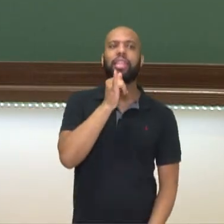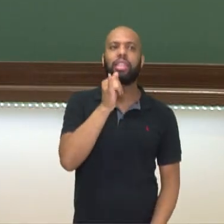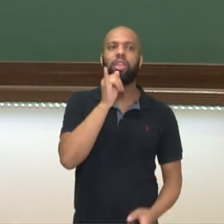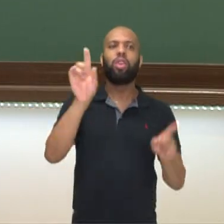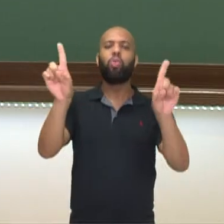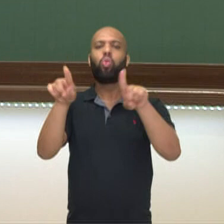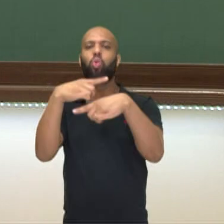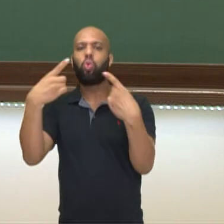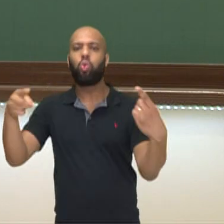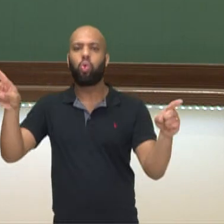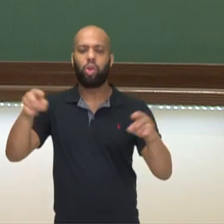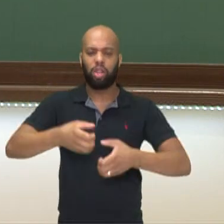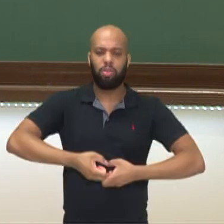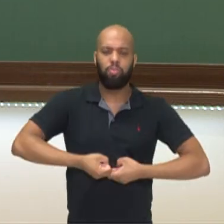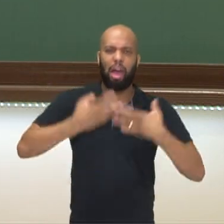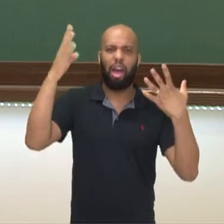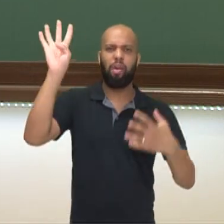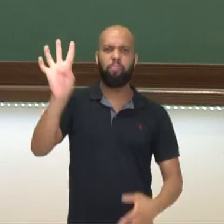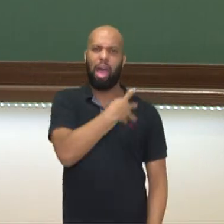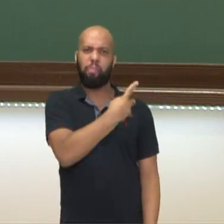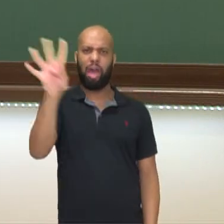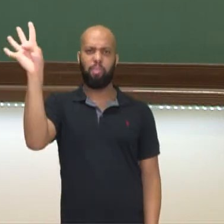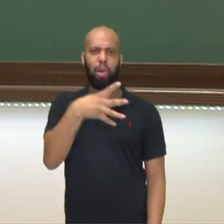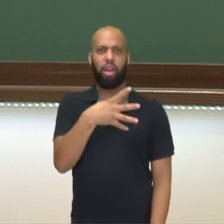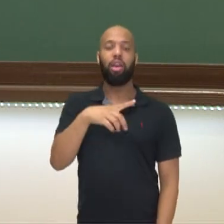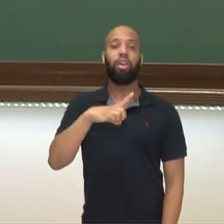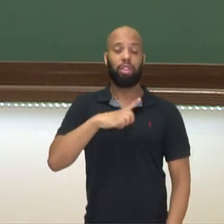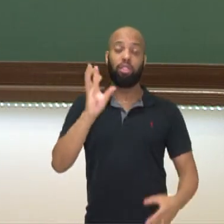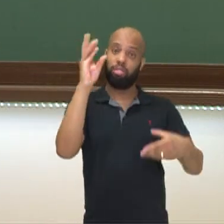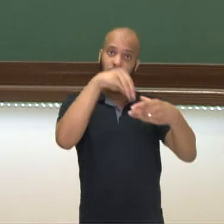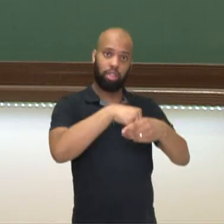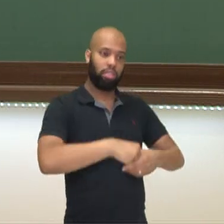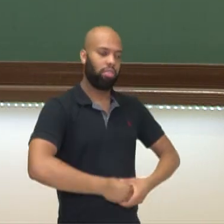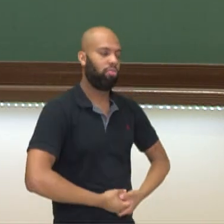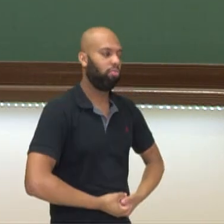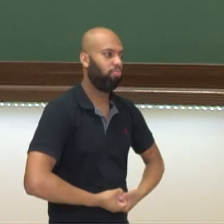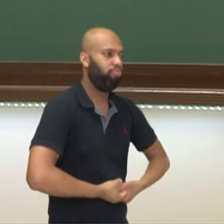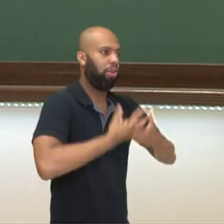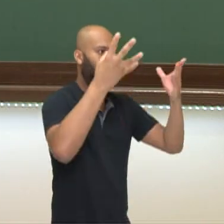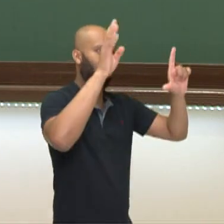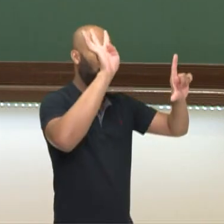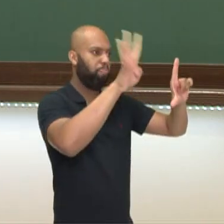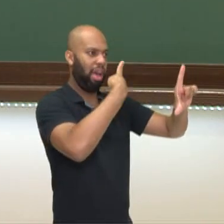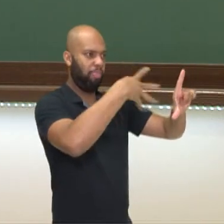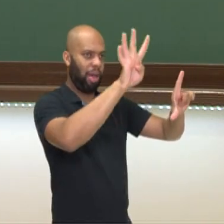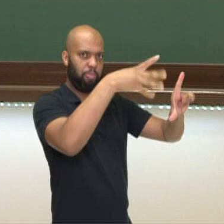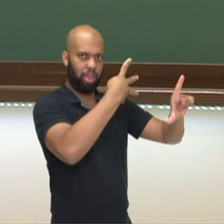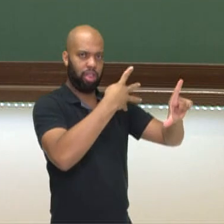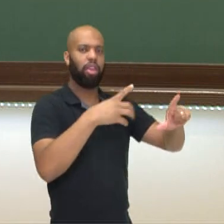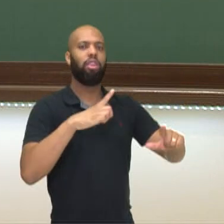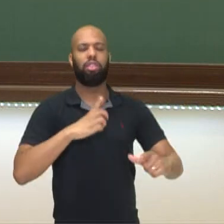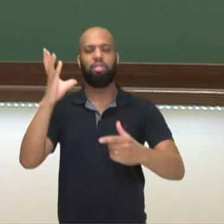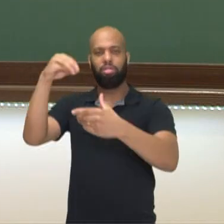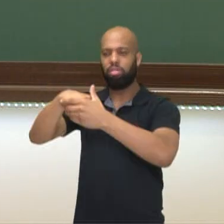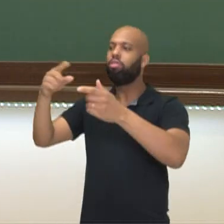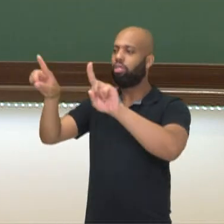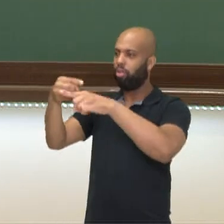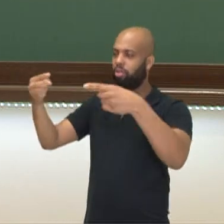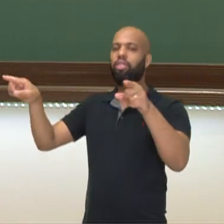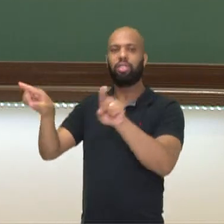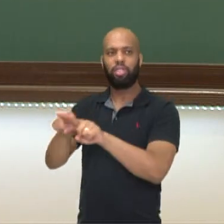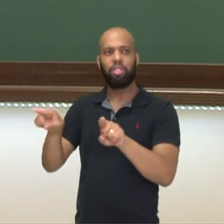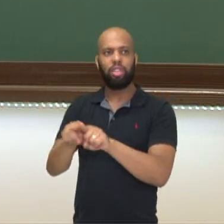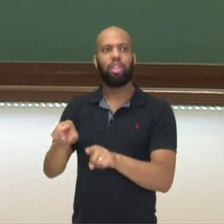da música expressionista. Assim como nas artes visuais também teve o expressionismo, na música também teve. E